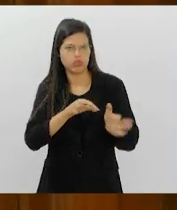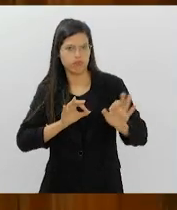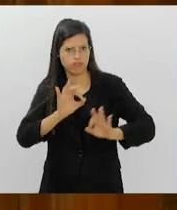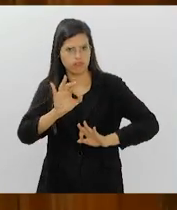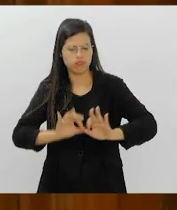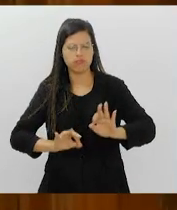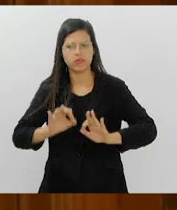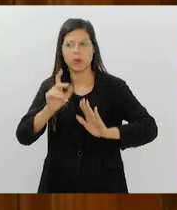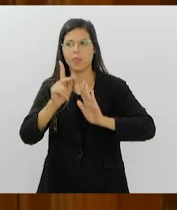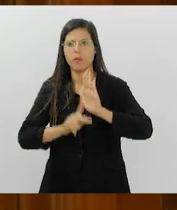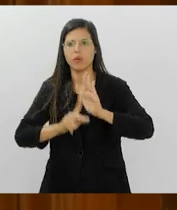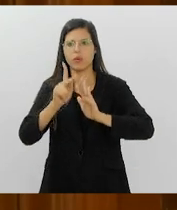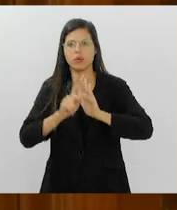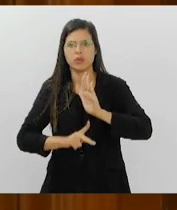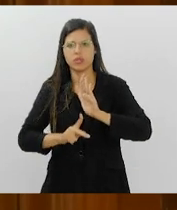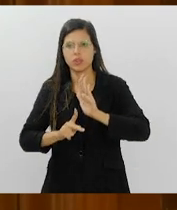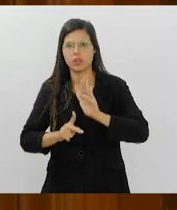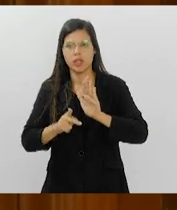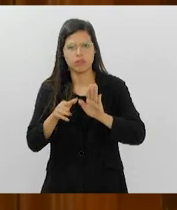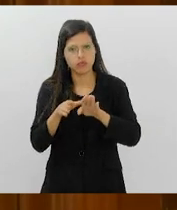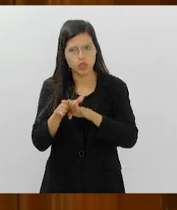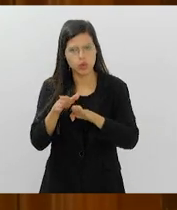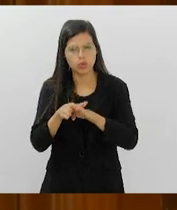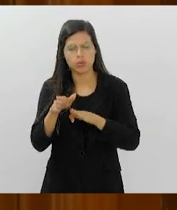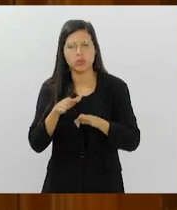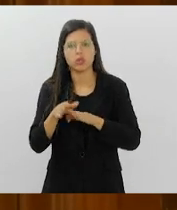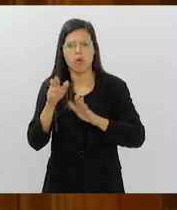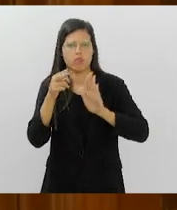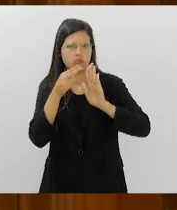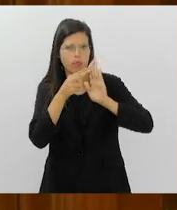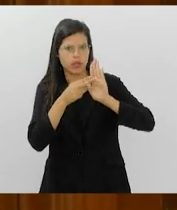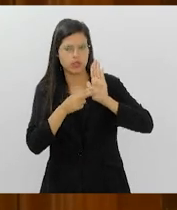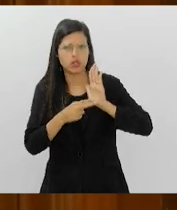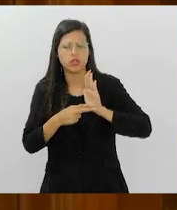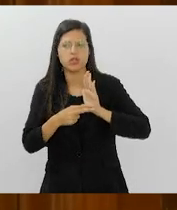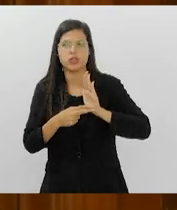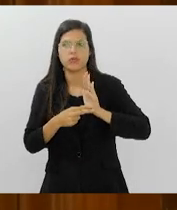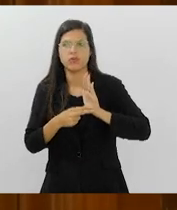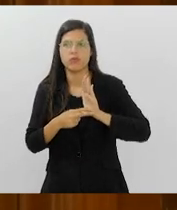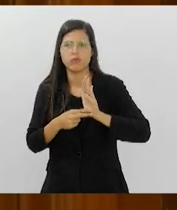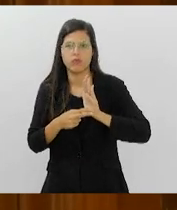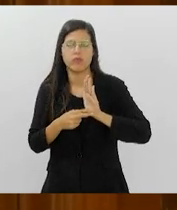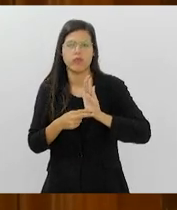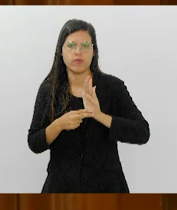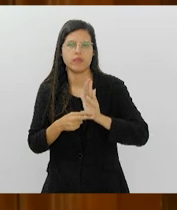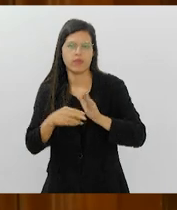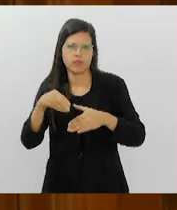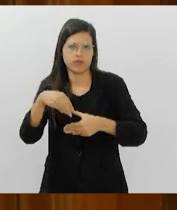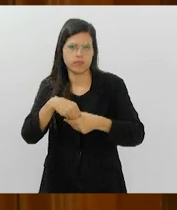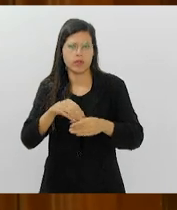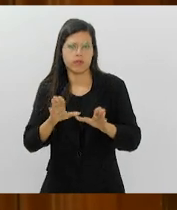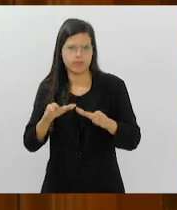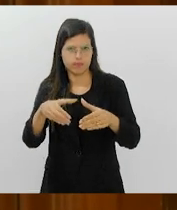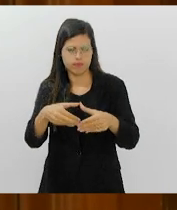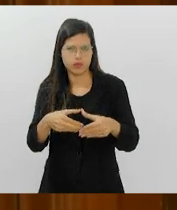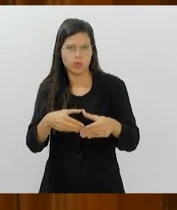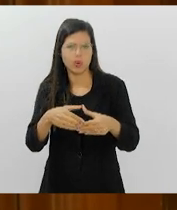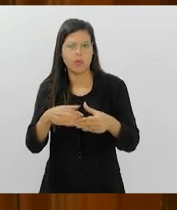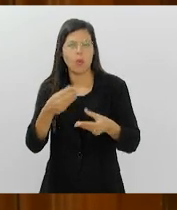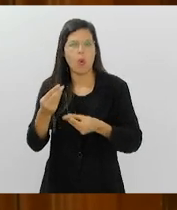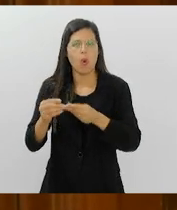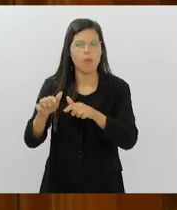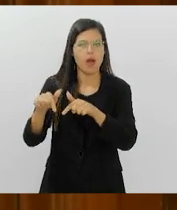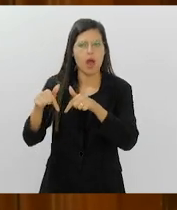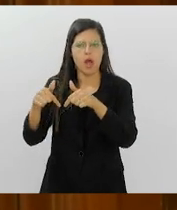projeto de instrução normativa que é, dentro da corporação, a nomenclatura do nosso procedimento padrão para